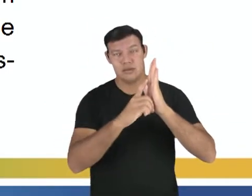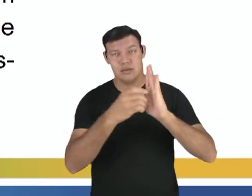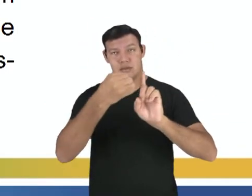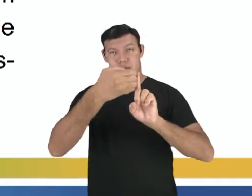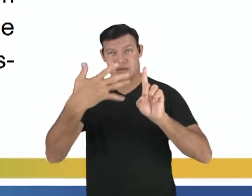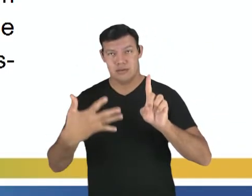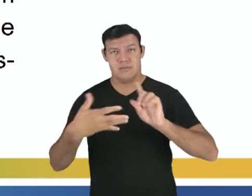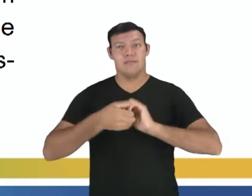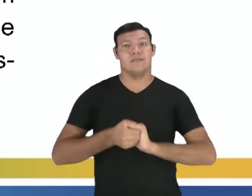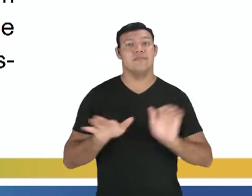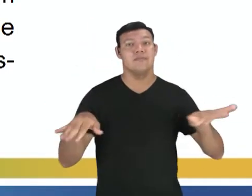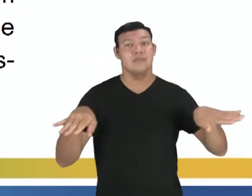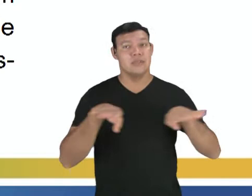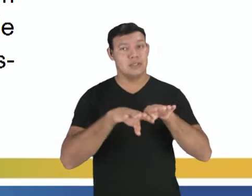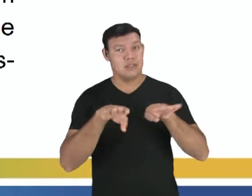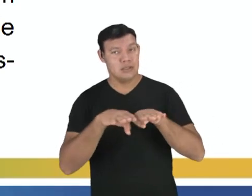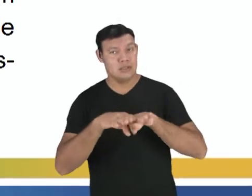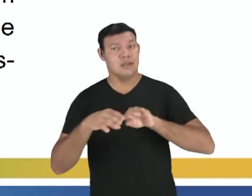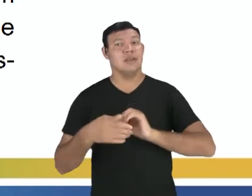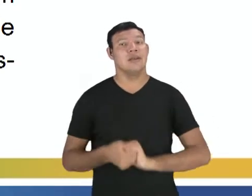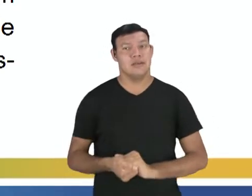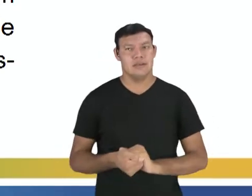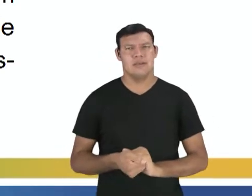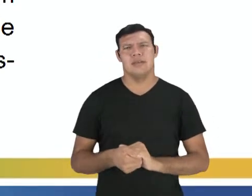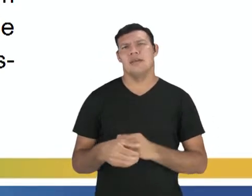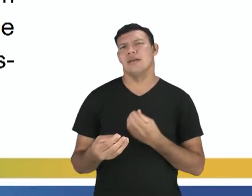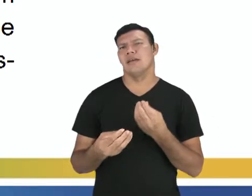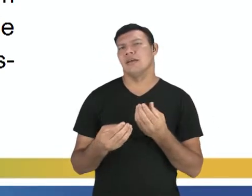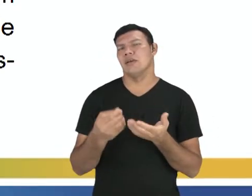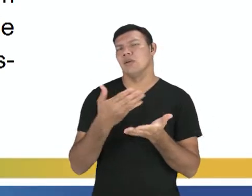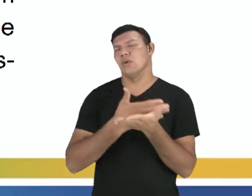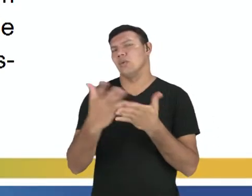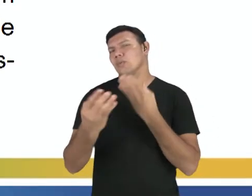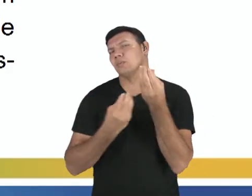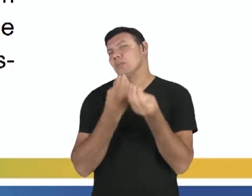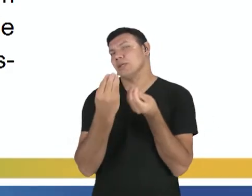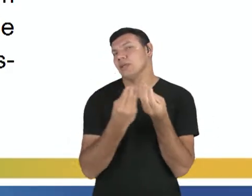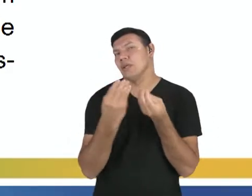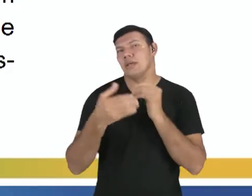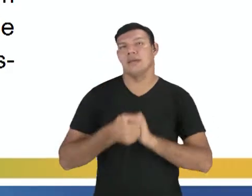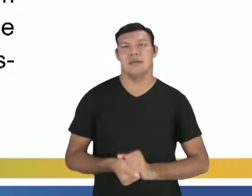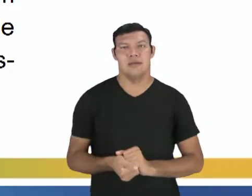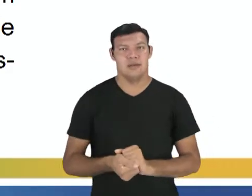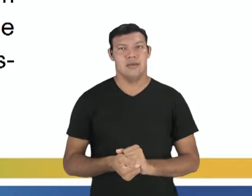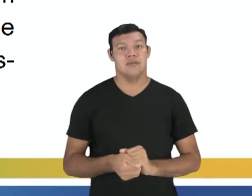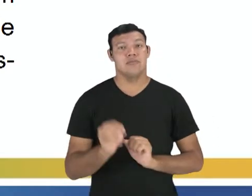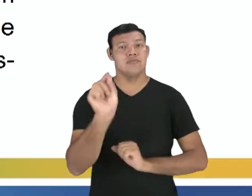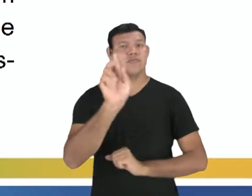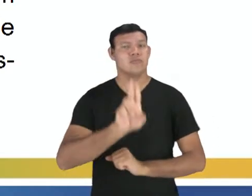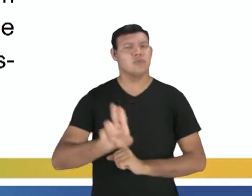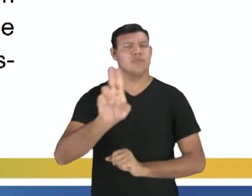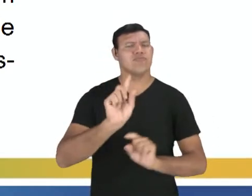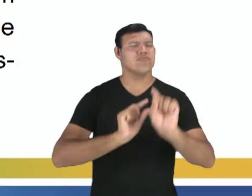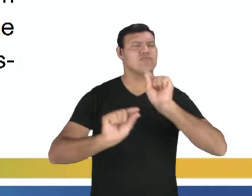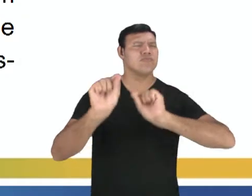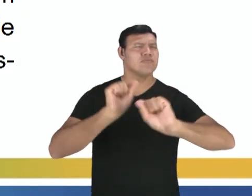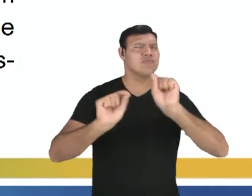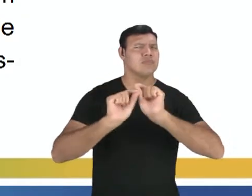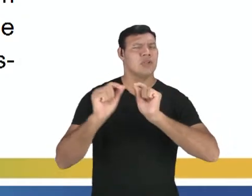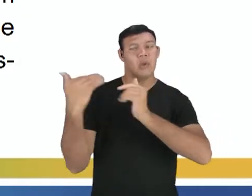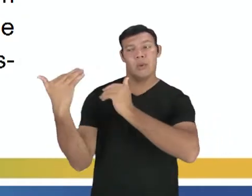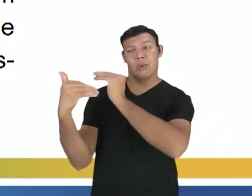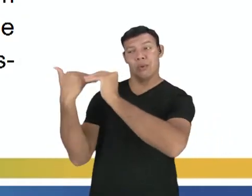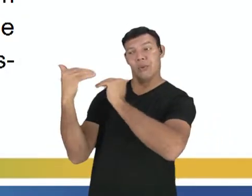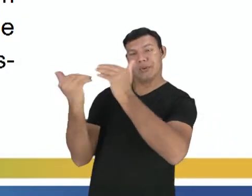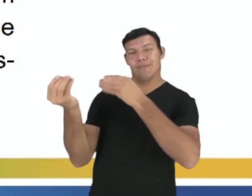argumentativas, bem como o que nós vamos ver, como começar, né? O que a gente pode usar como desenvolvimento do